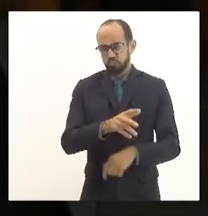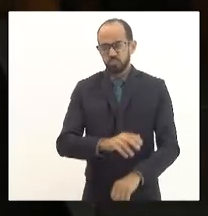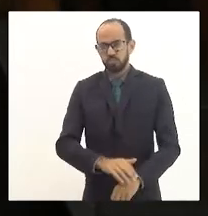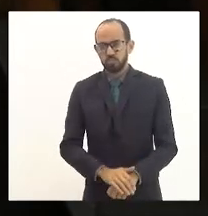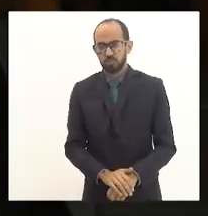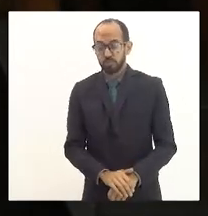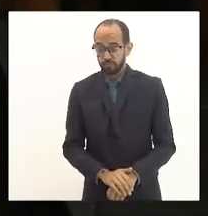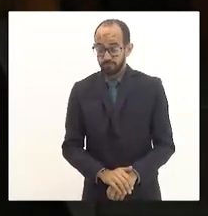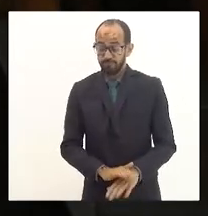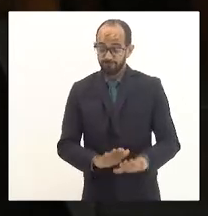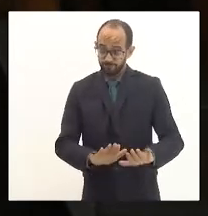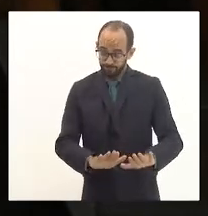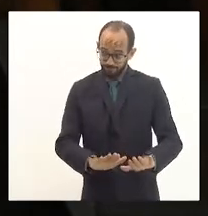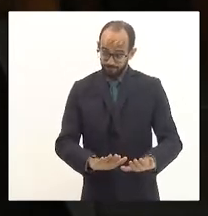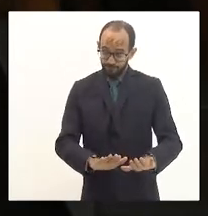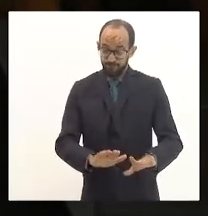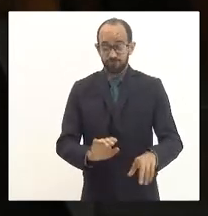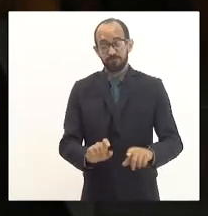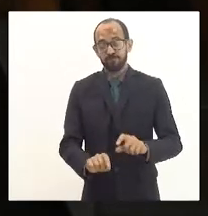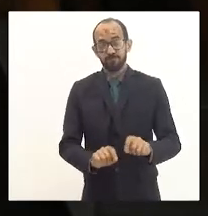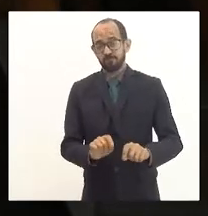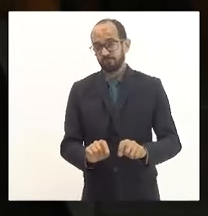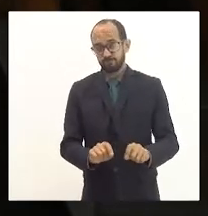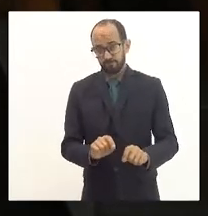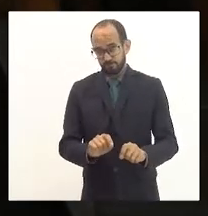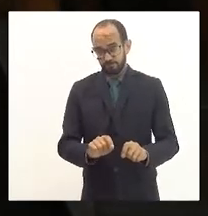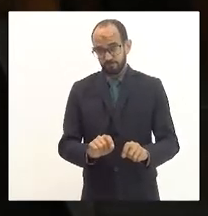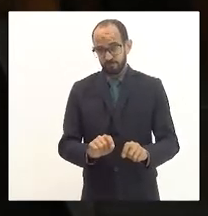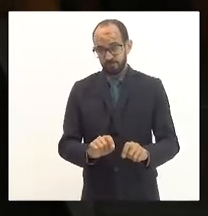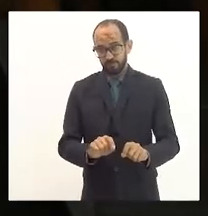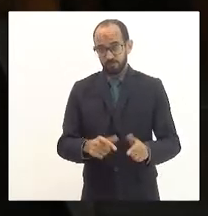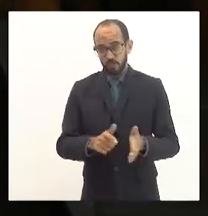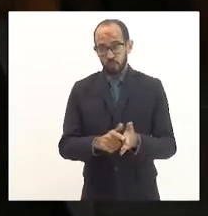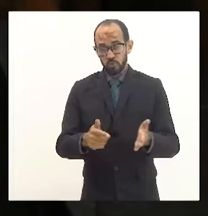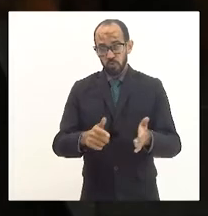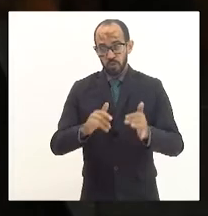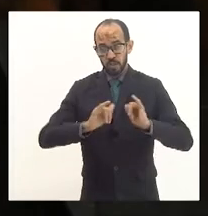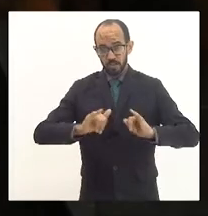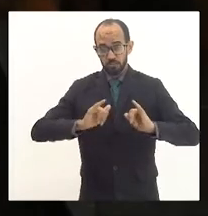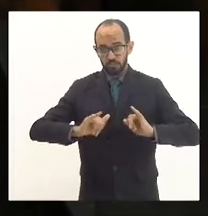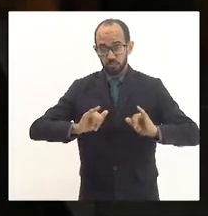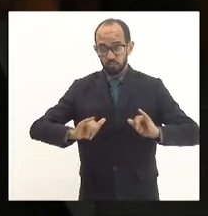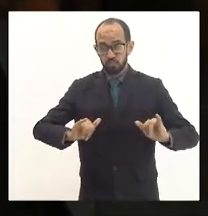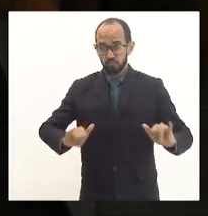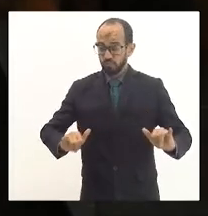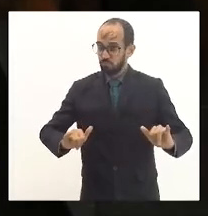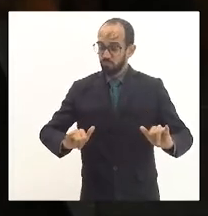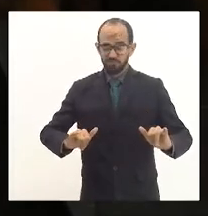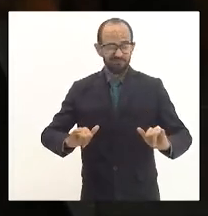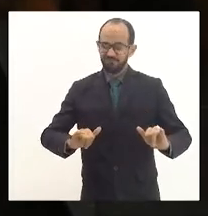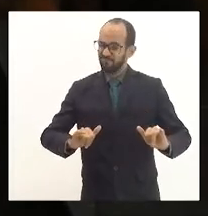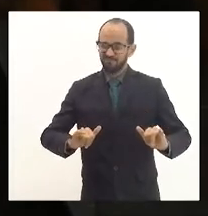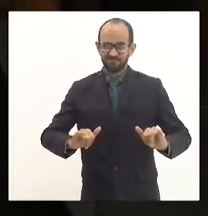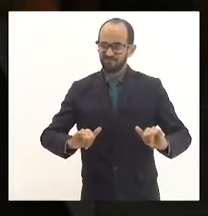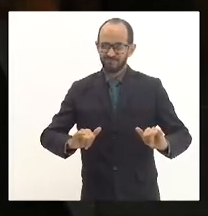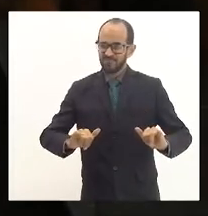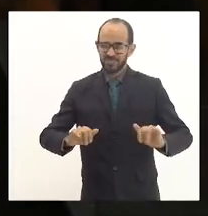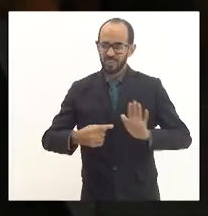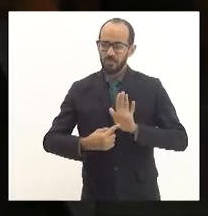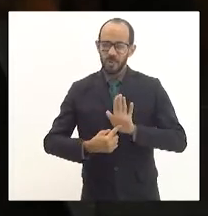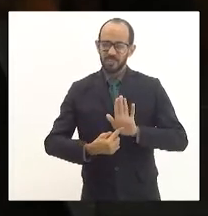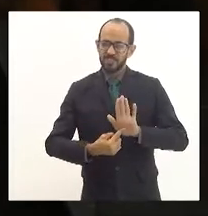mães o noticiário e não demonstra isso